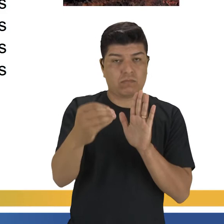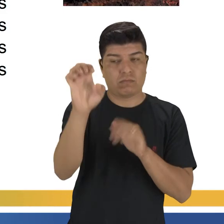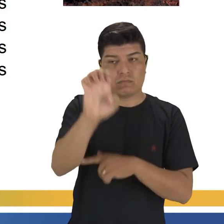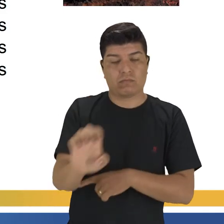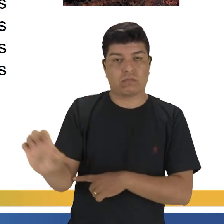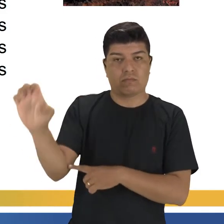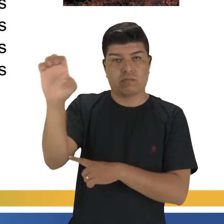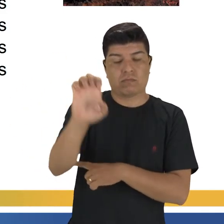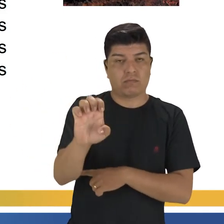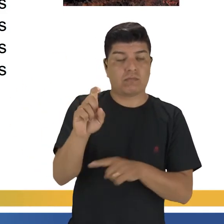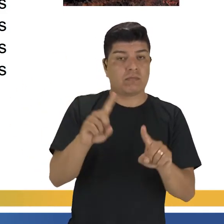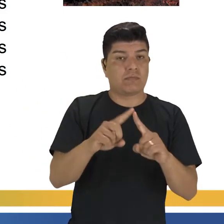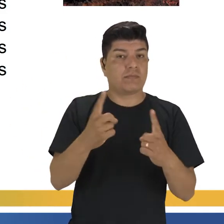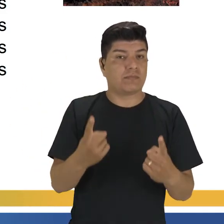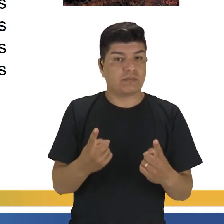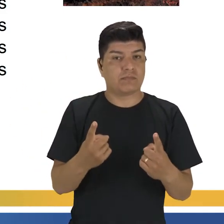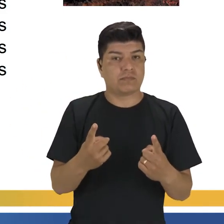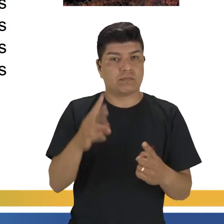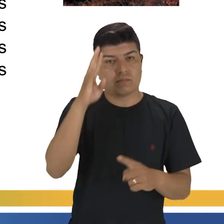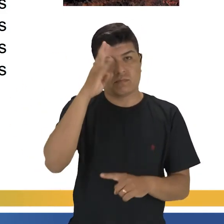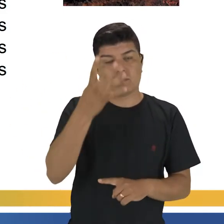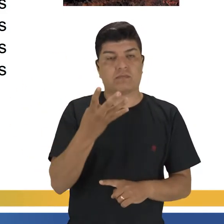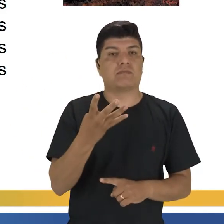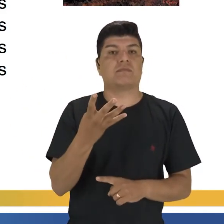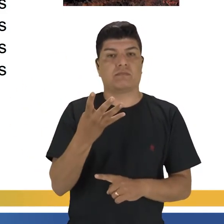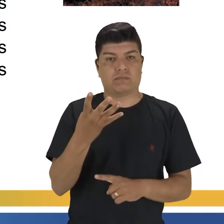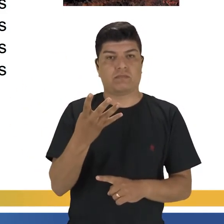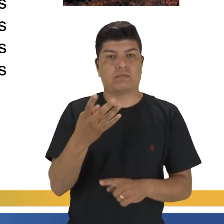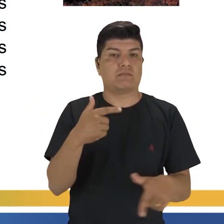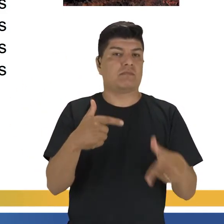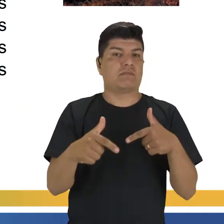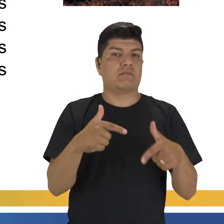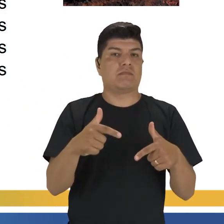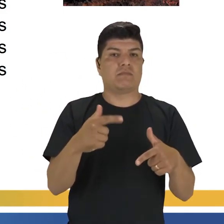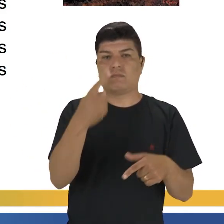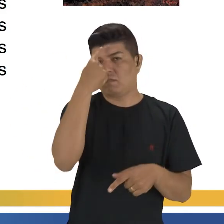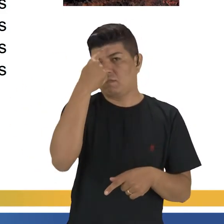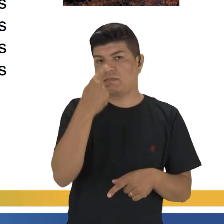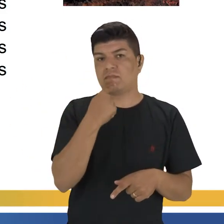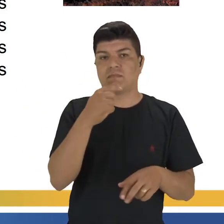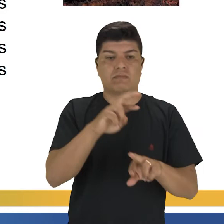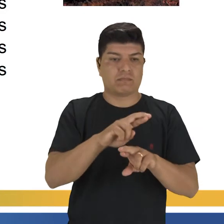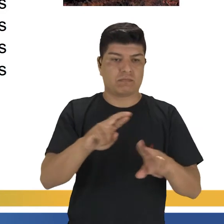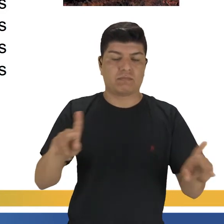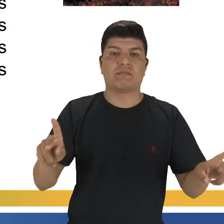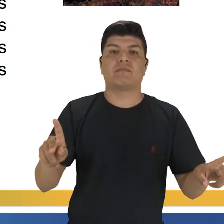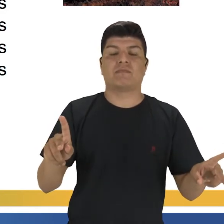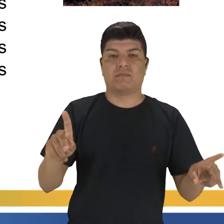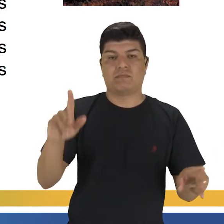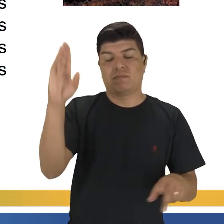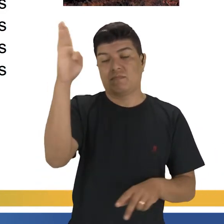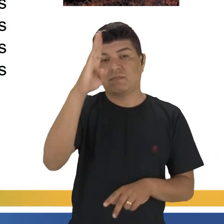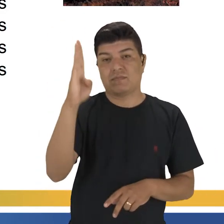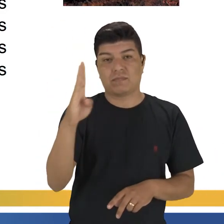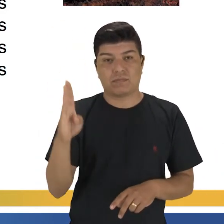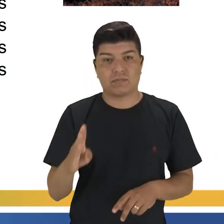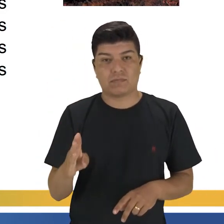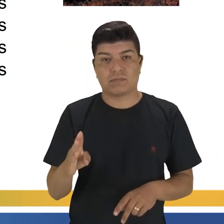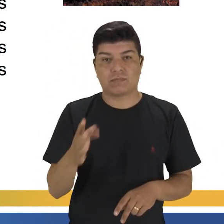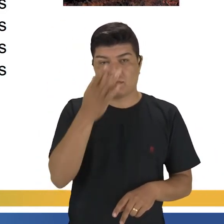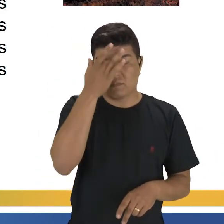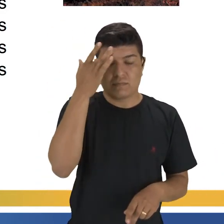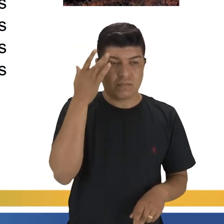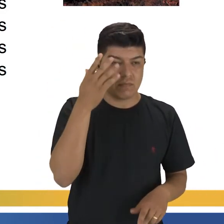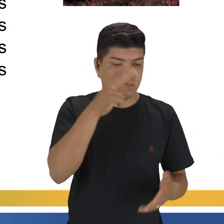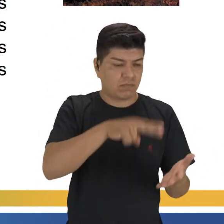europeus, mas resolveram trabalhar uma imagem diferente do Brasil, aquelas que o público